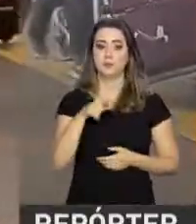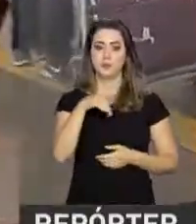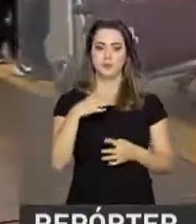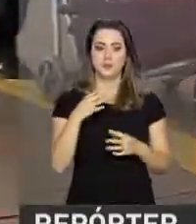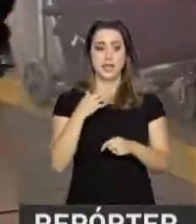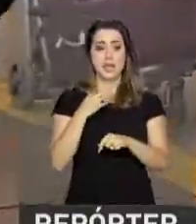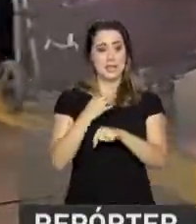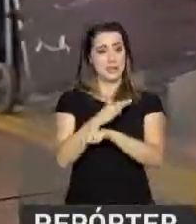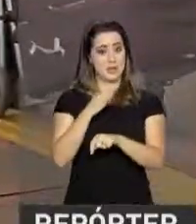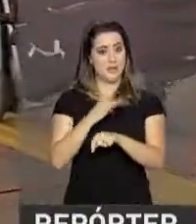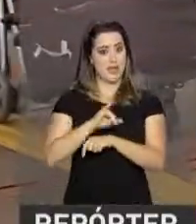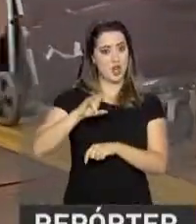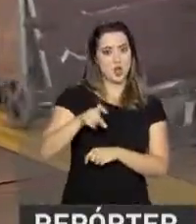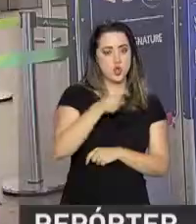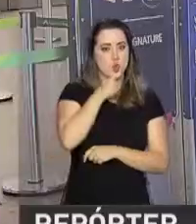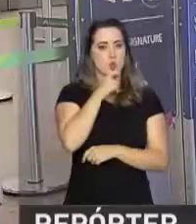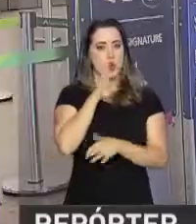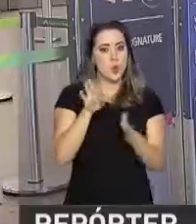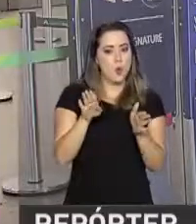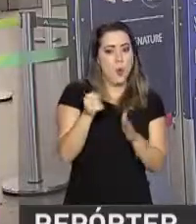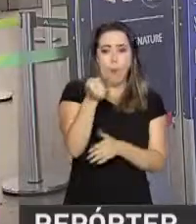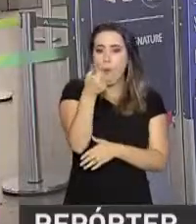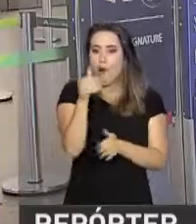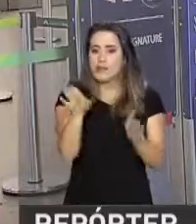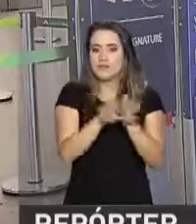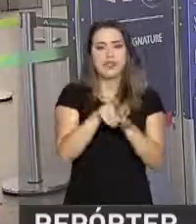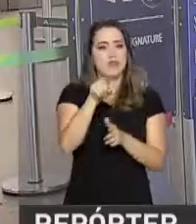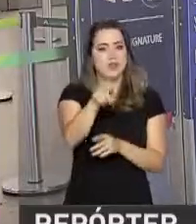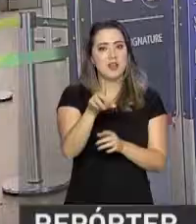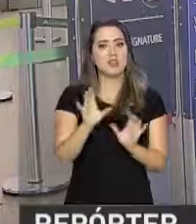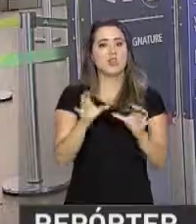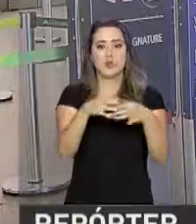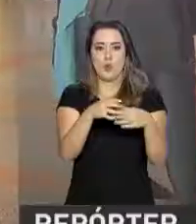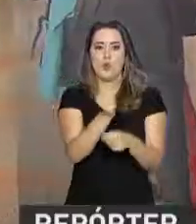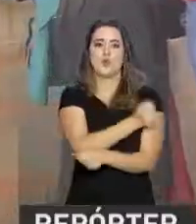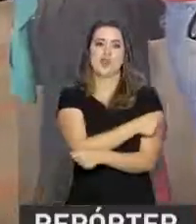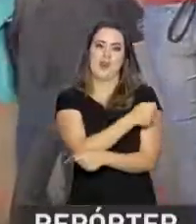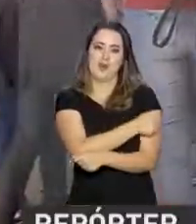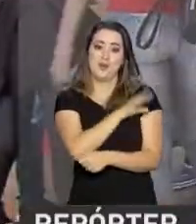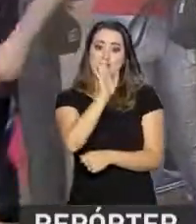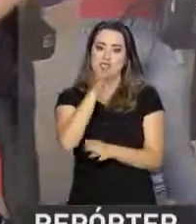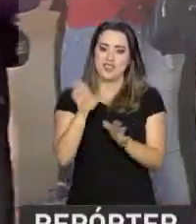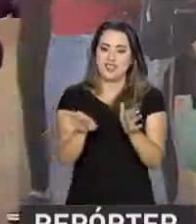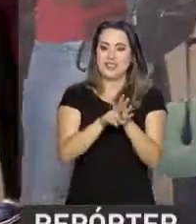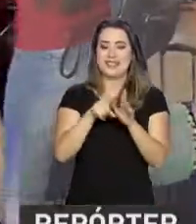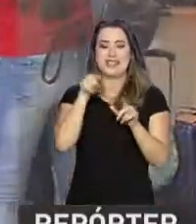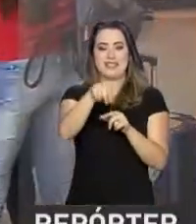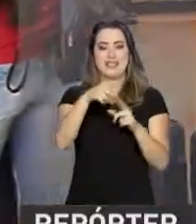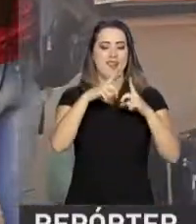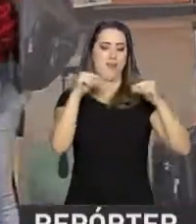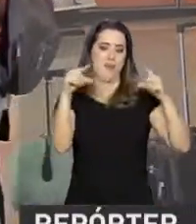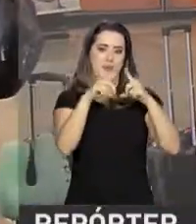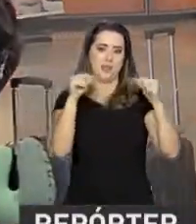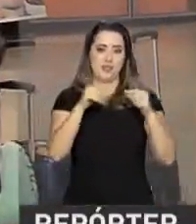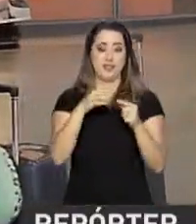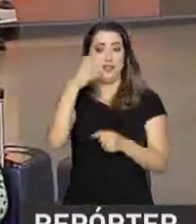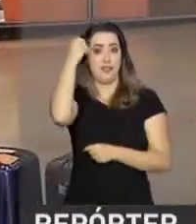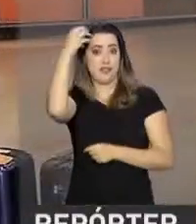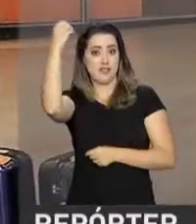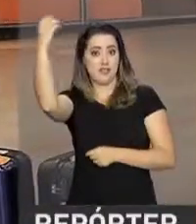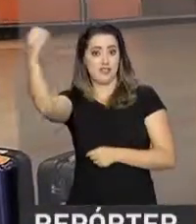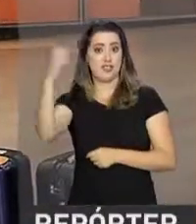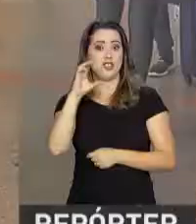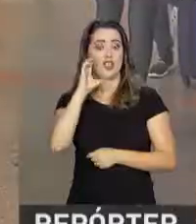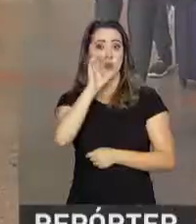As férias de julho nem bem chegaram e esse grupo de estudantes de Goiás já está no aeroporto de Brasília, rumo a Toronto,